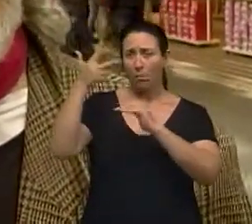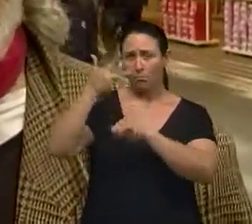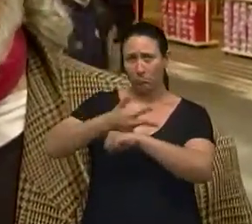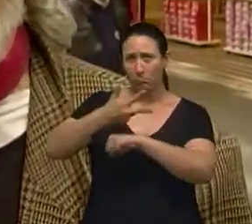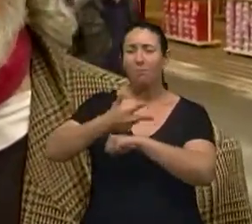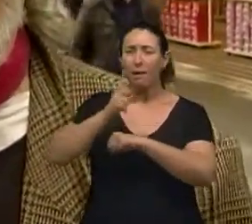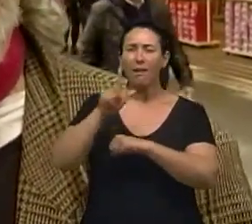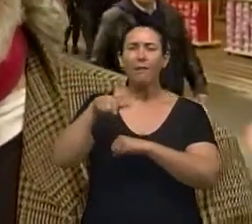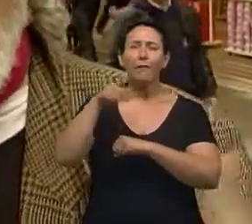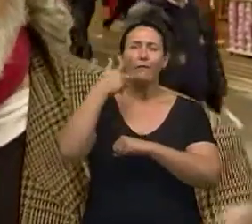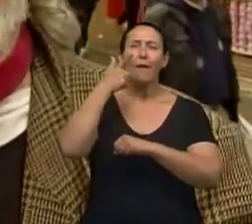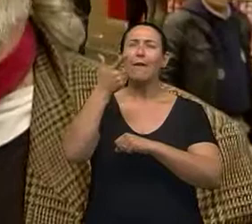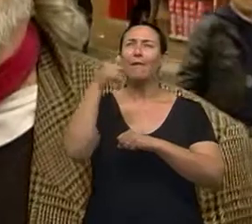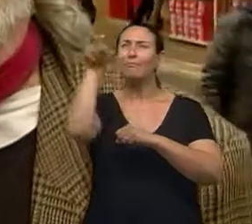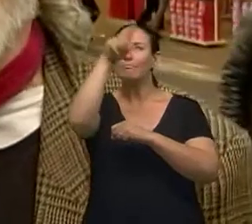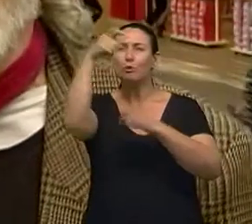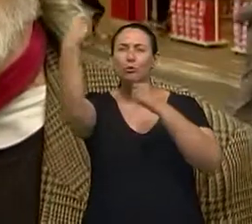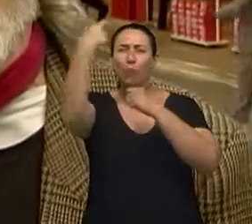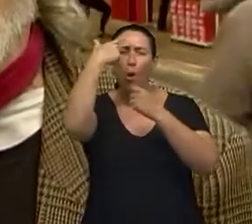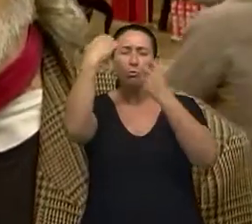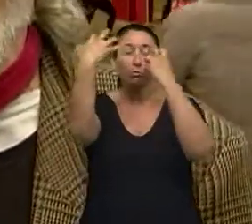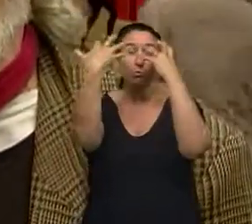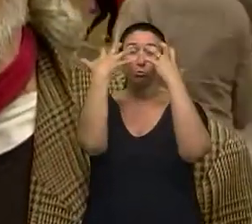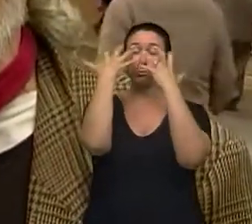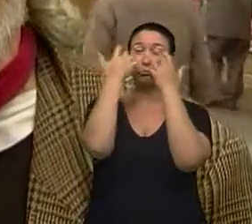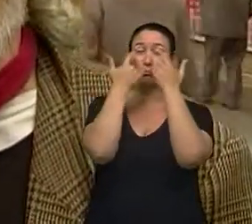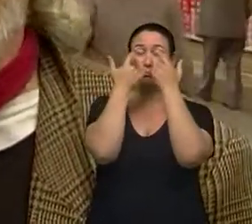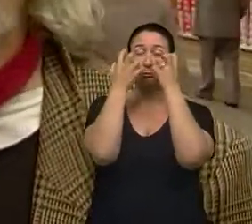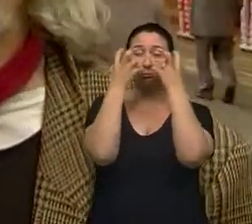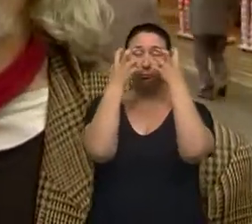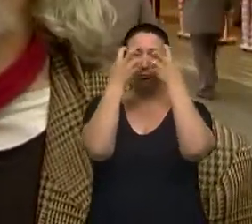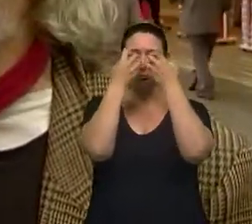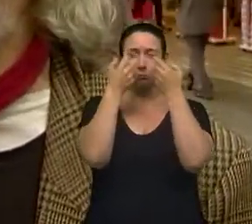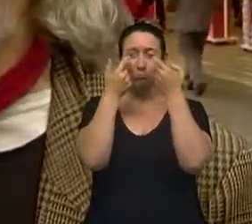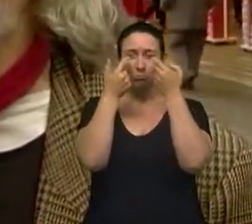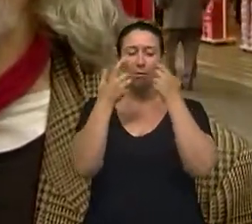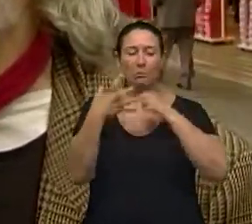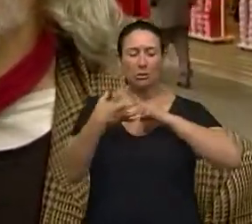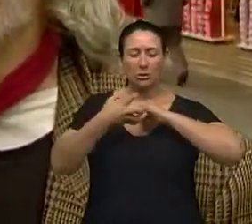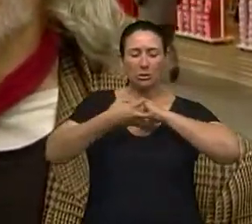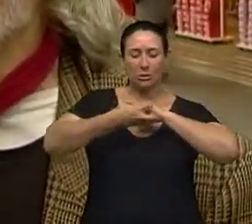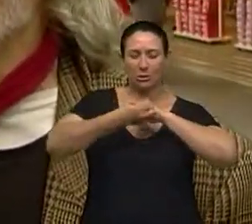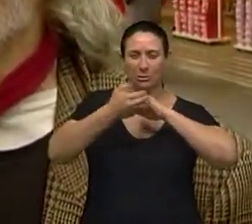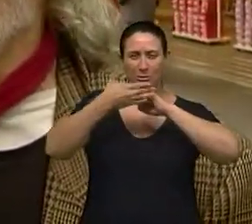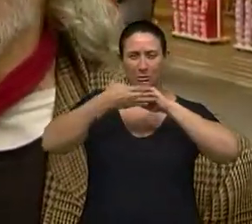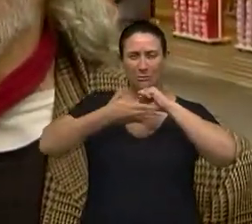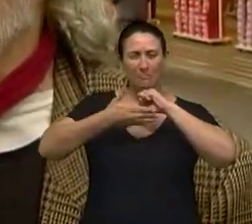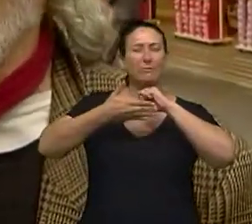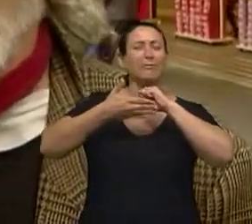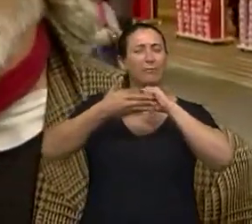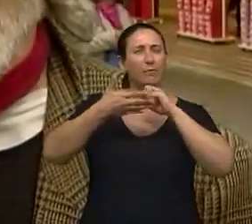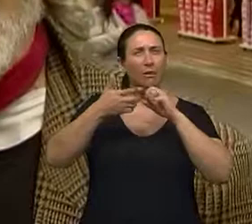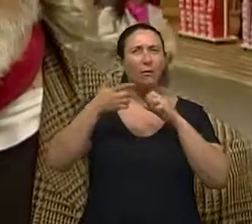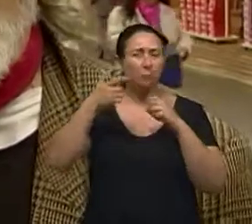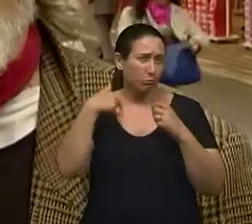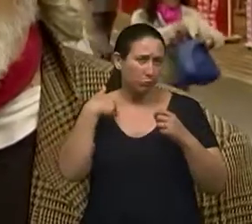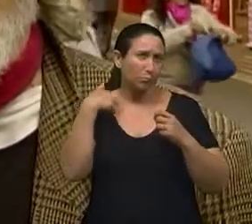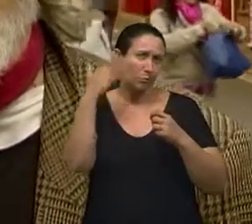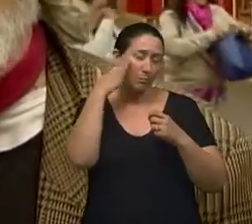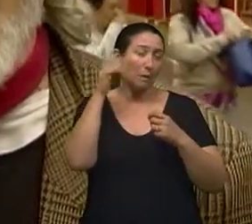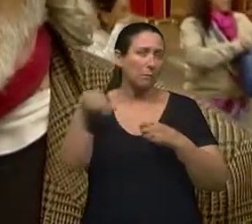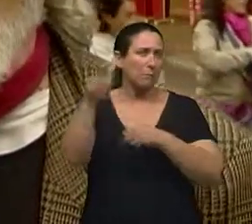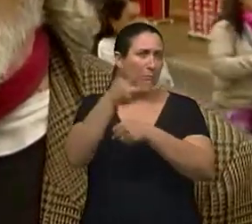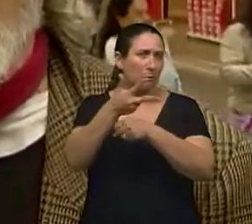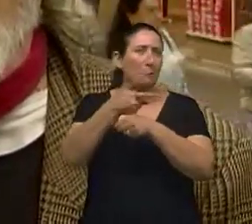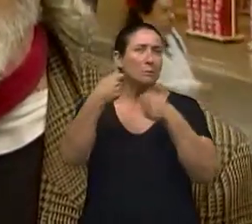parece que os raios infravermelhos e ultravioletas do sol atuam assim com... Né? Então, parece que a princípio as pessoas idosas